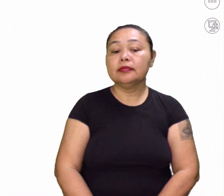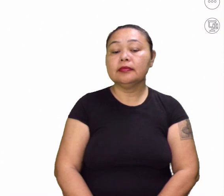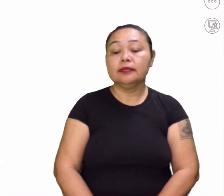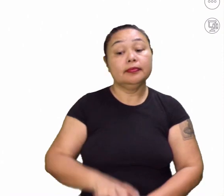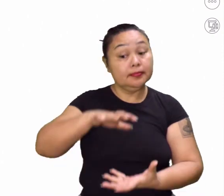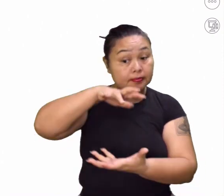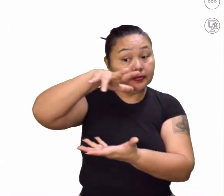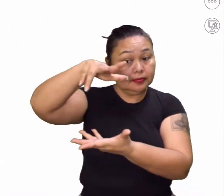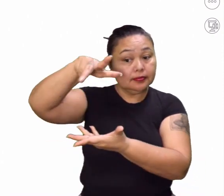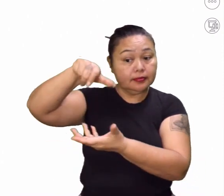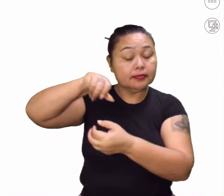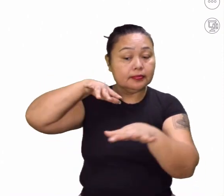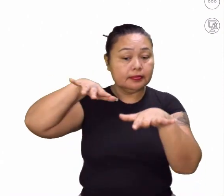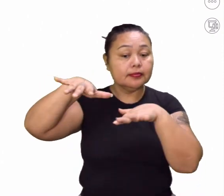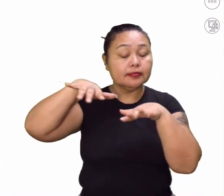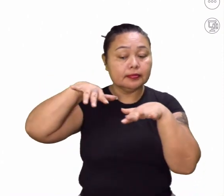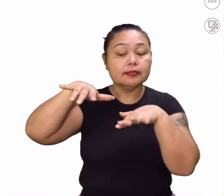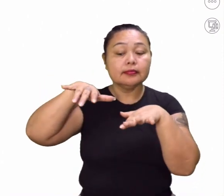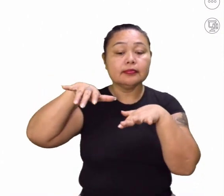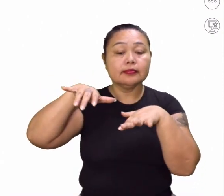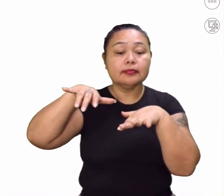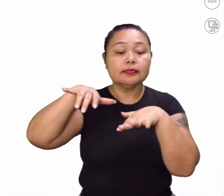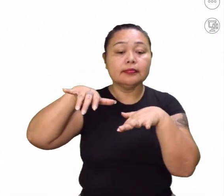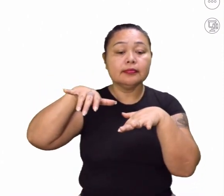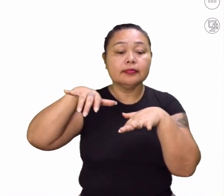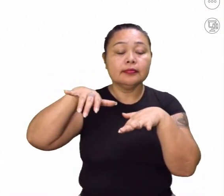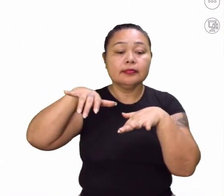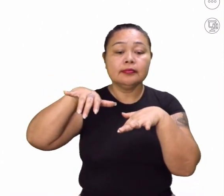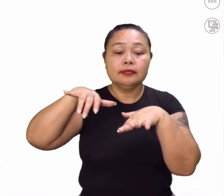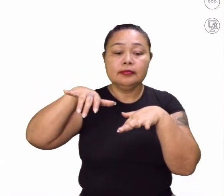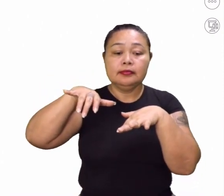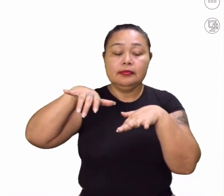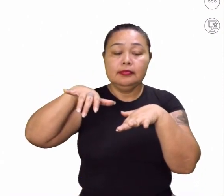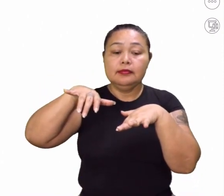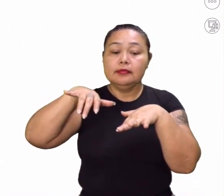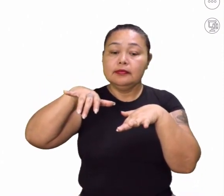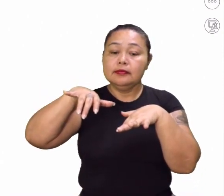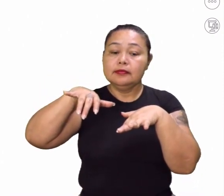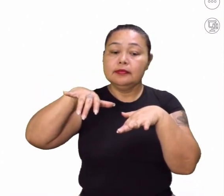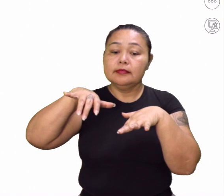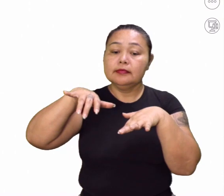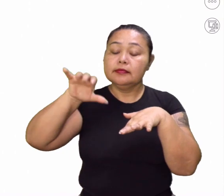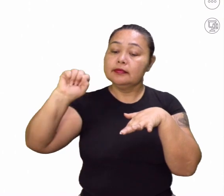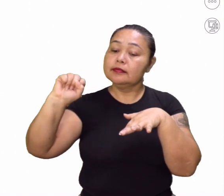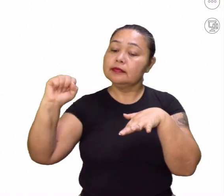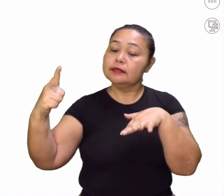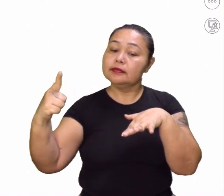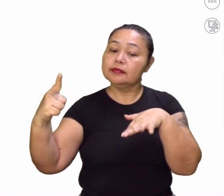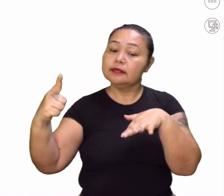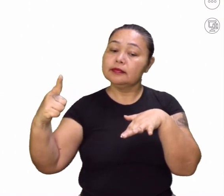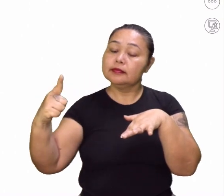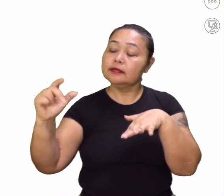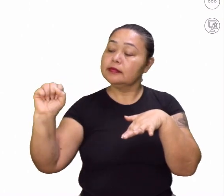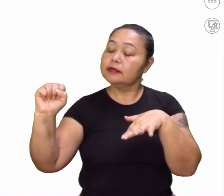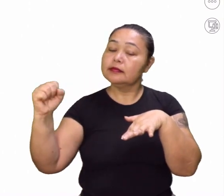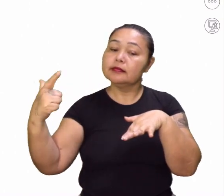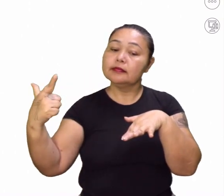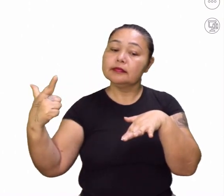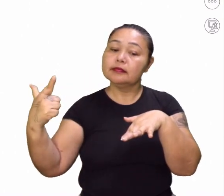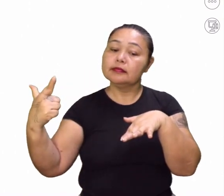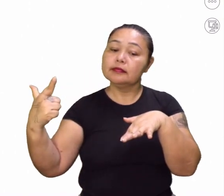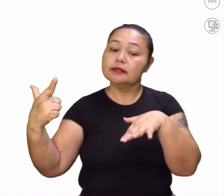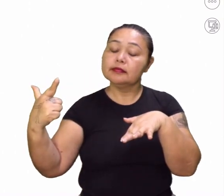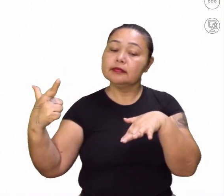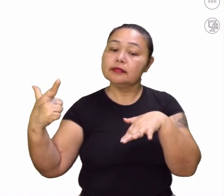a Terra, o movimento de translação, tá aqui a Terra, ó, planeta Terra, e aqui o Sol. Isso é